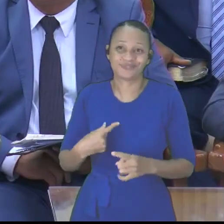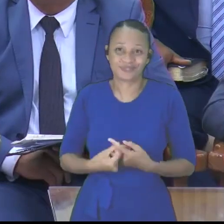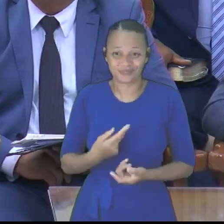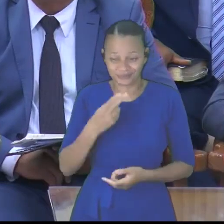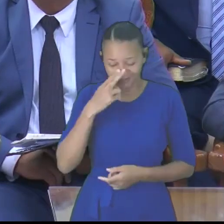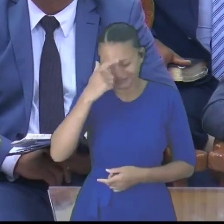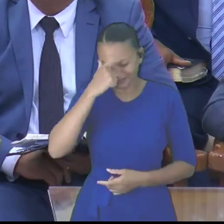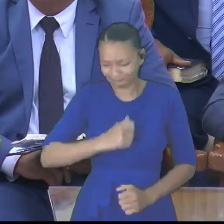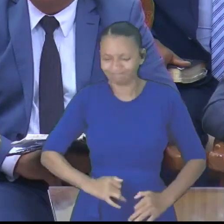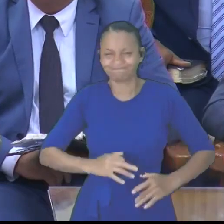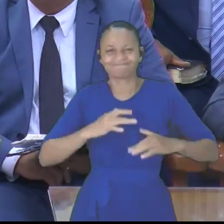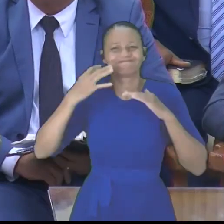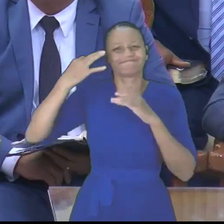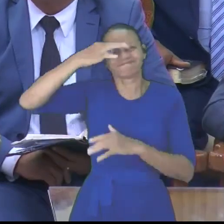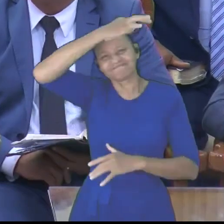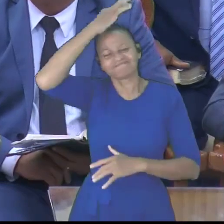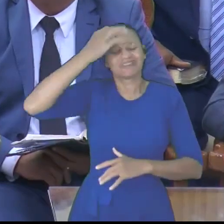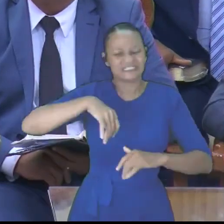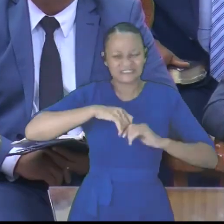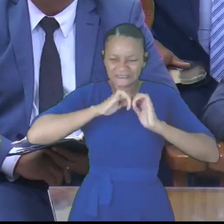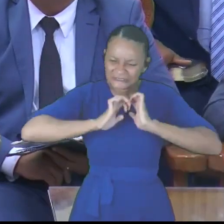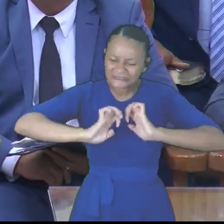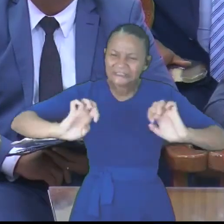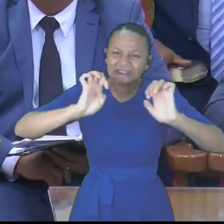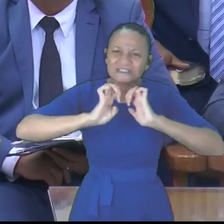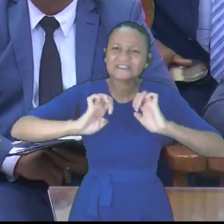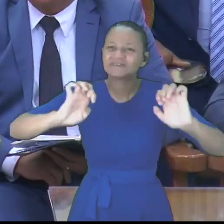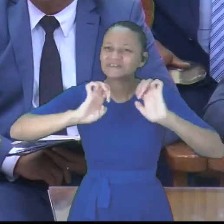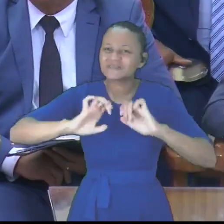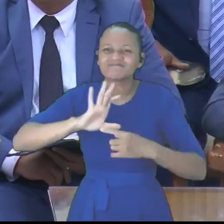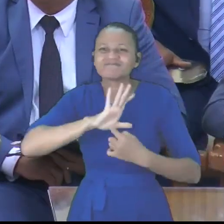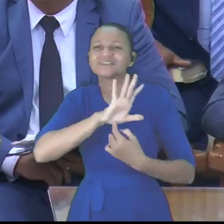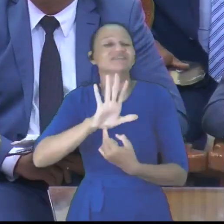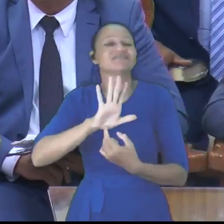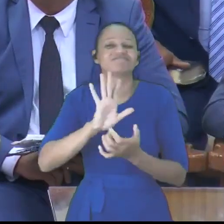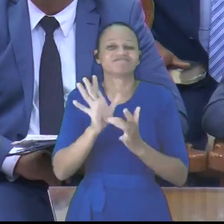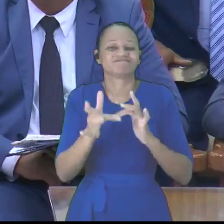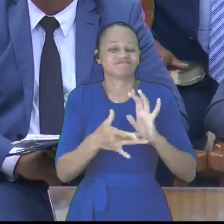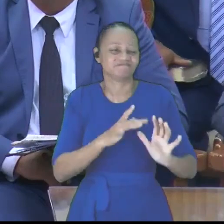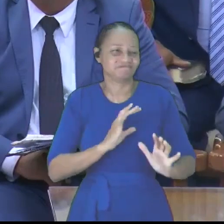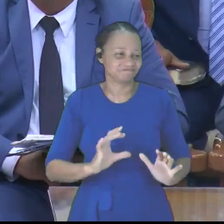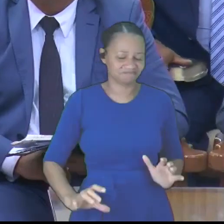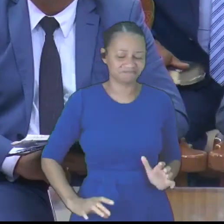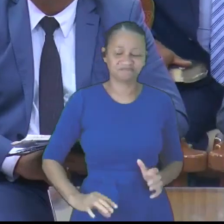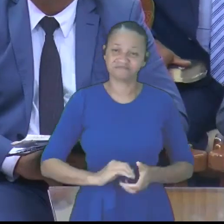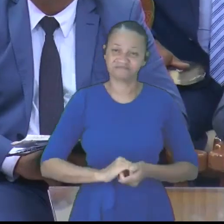e anunciavam quem? Cheios do Espírito Santo, anunciavam a quem? Jesus. A Jesus.